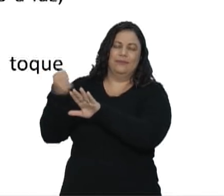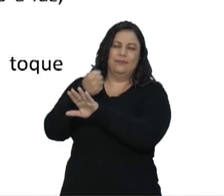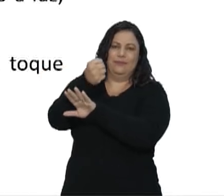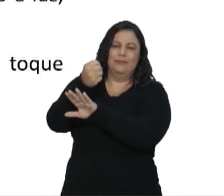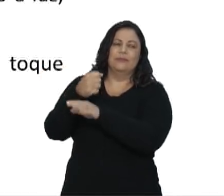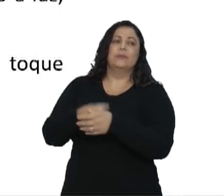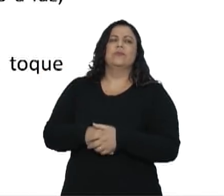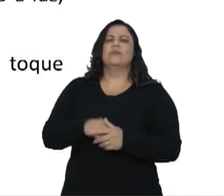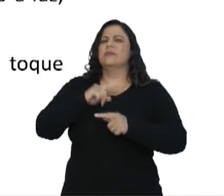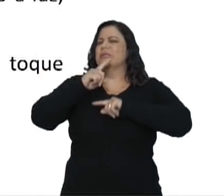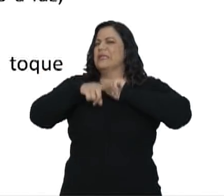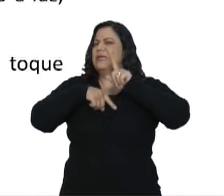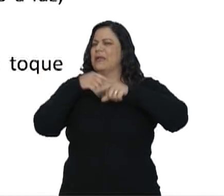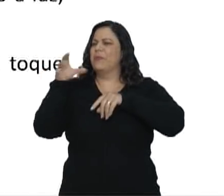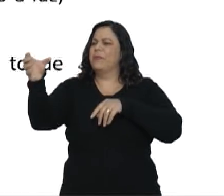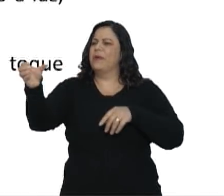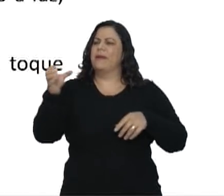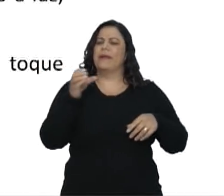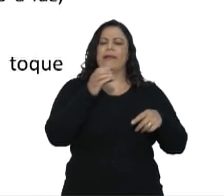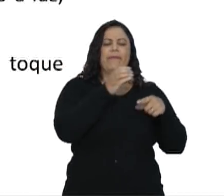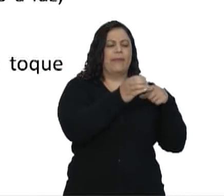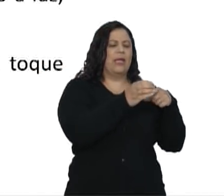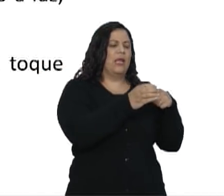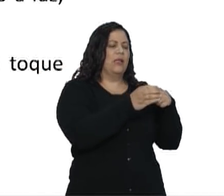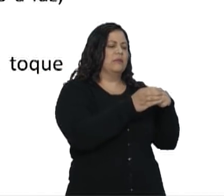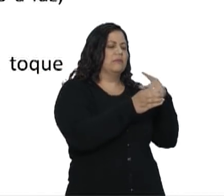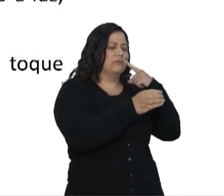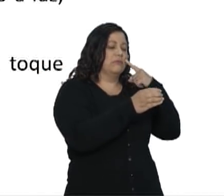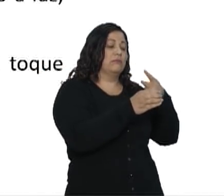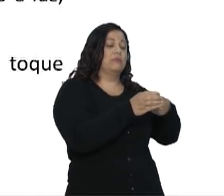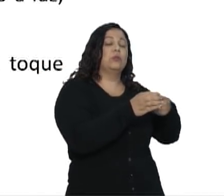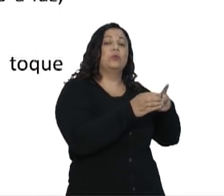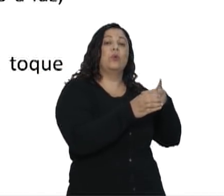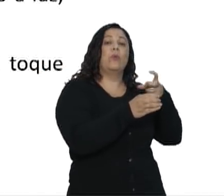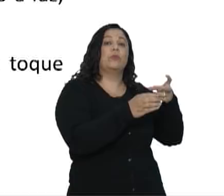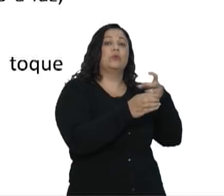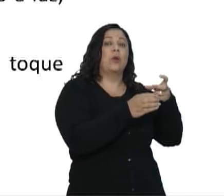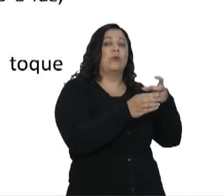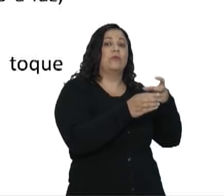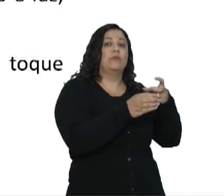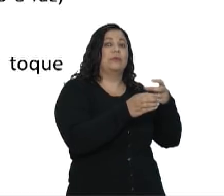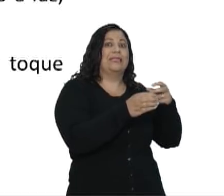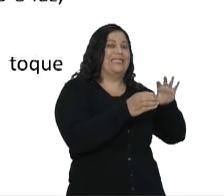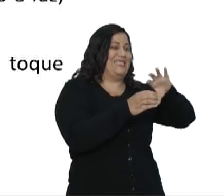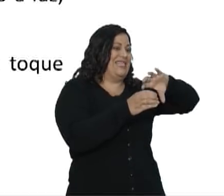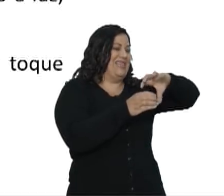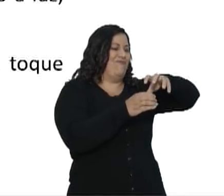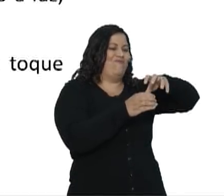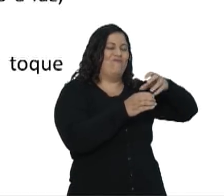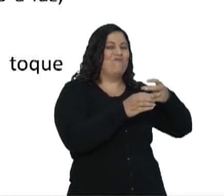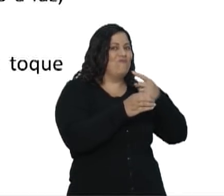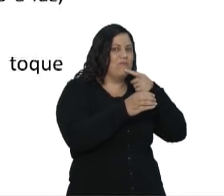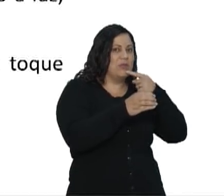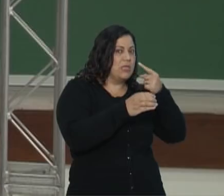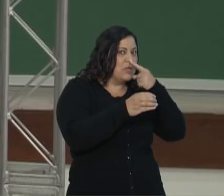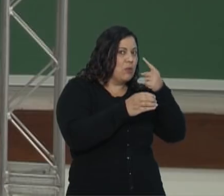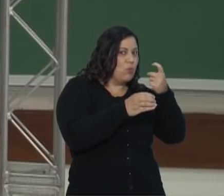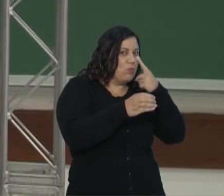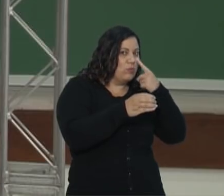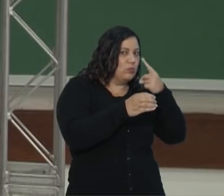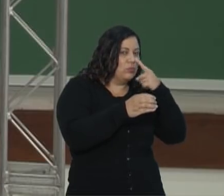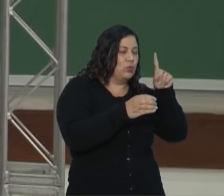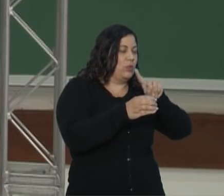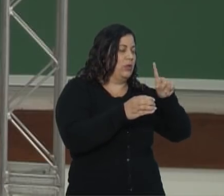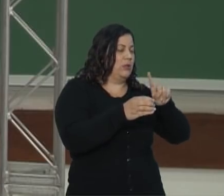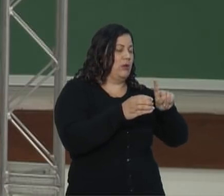dias, observe essa montagem, o teu experimento. Não toque nem cheire o material que está dentro dele e faça uma